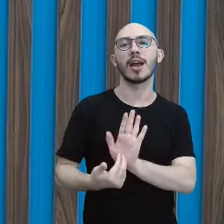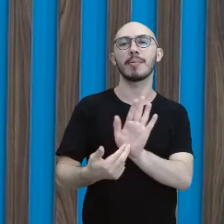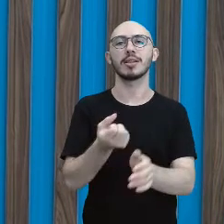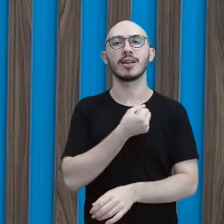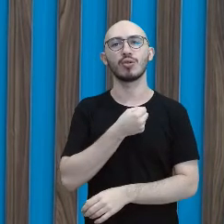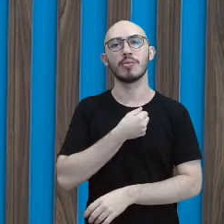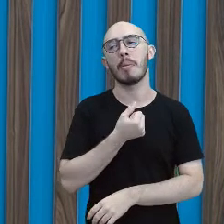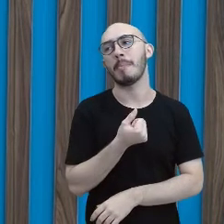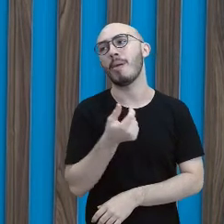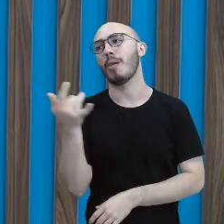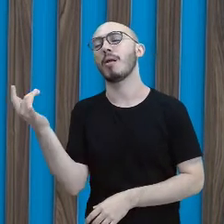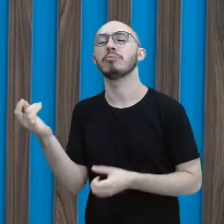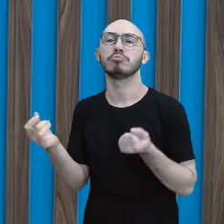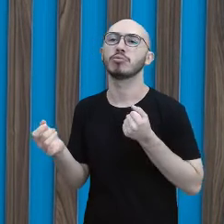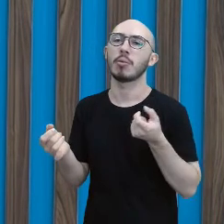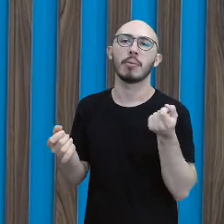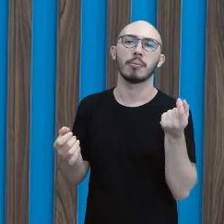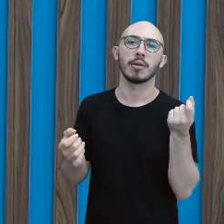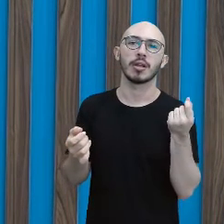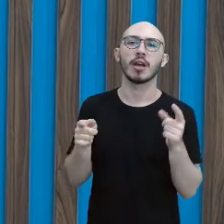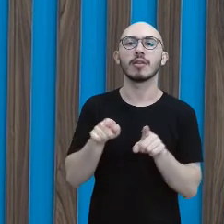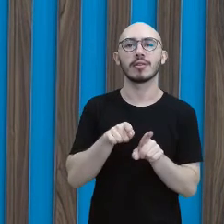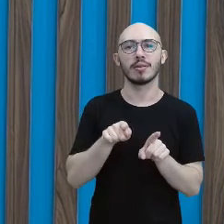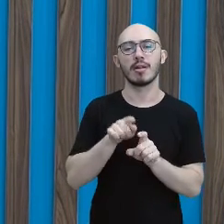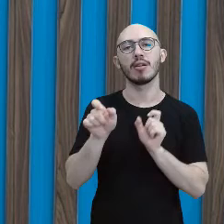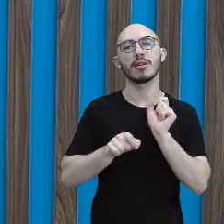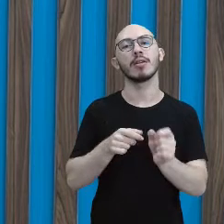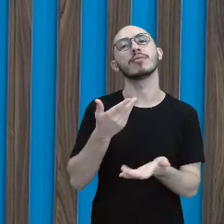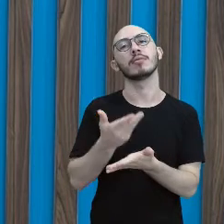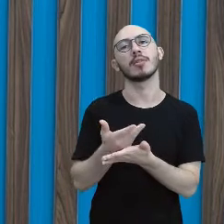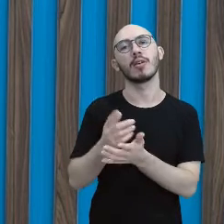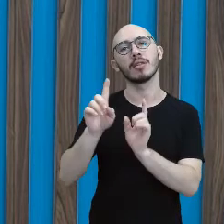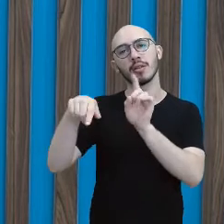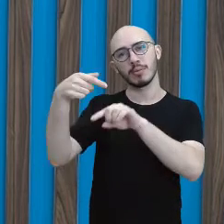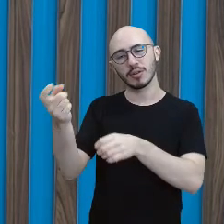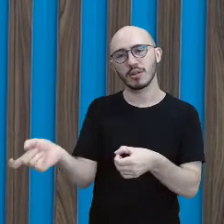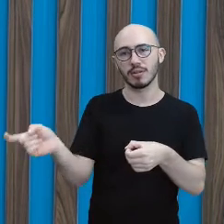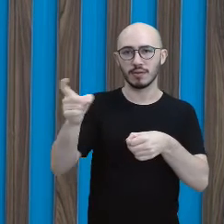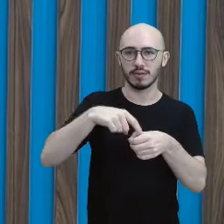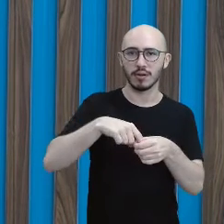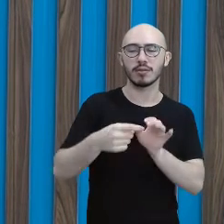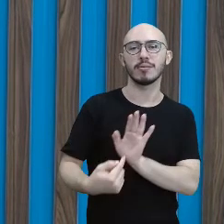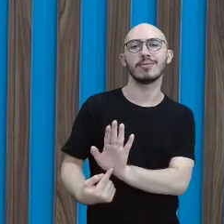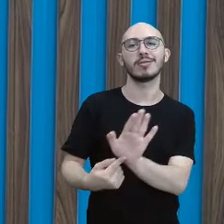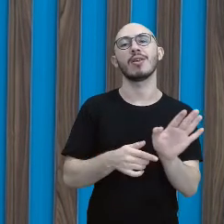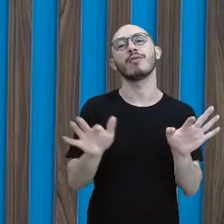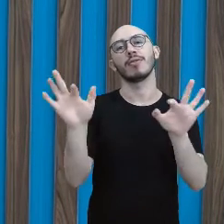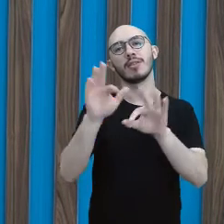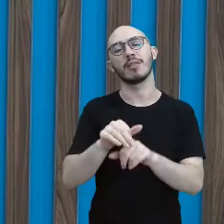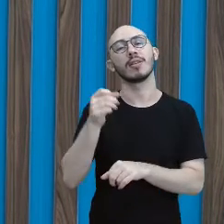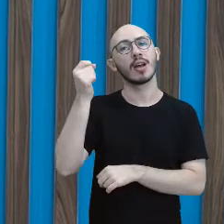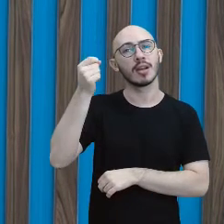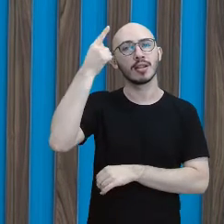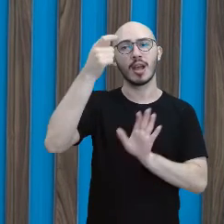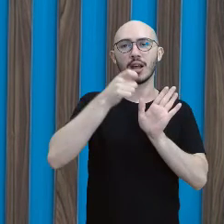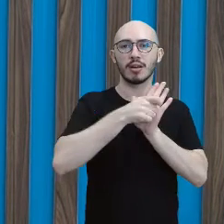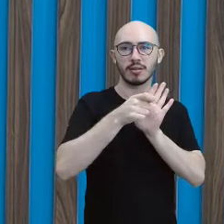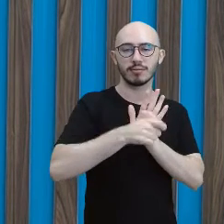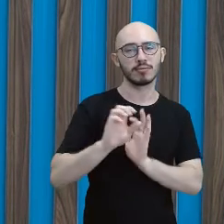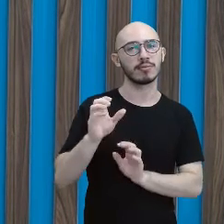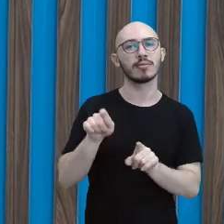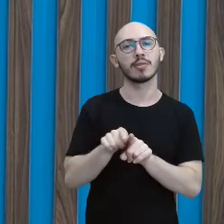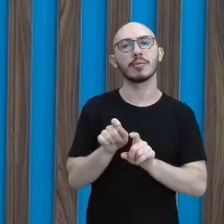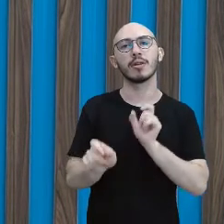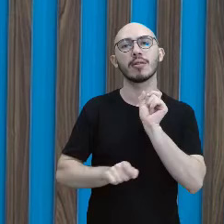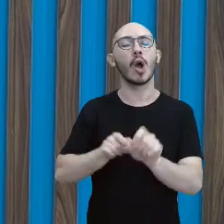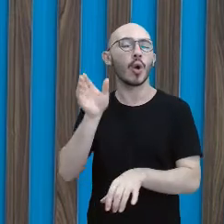muito grande ou muito pequenininho, tá certo? Na próxima aula a gente volta para dar o gancho aí, finalzinho, da ideia da notação científica e trazer um